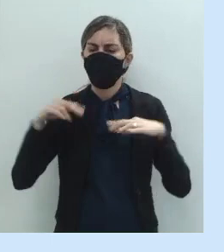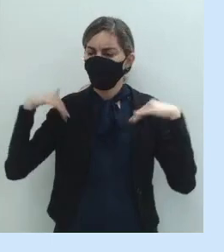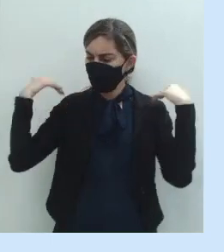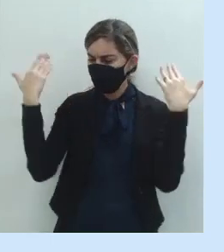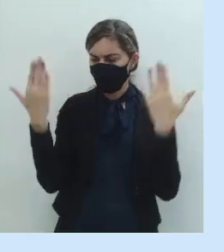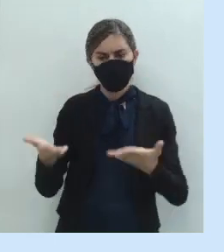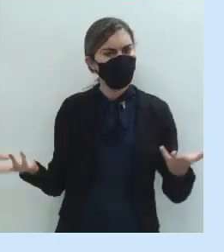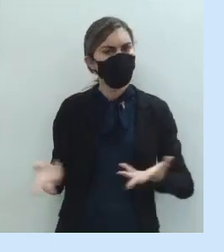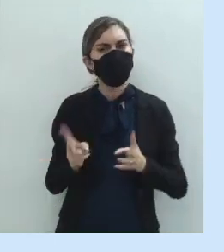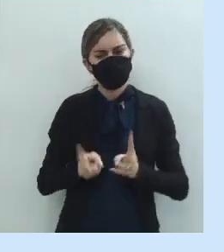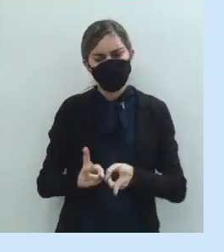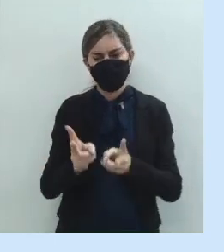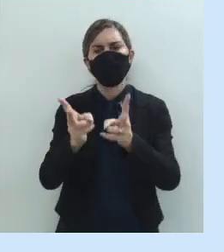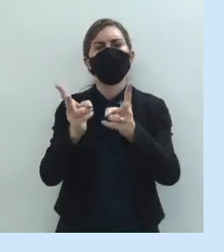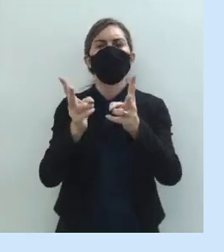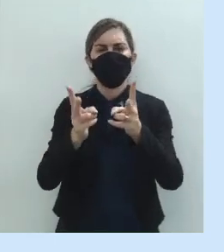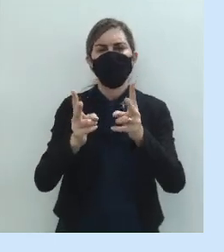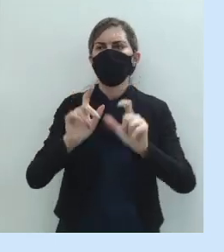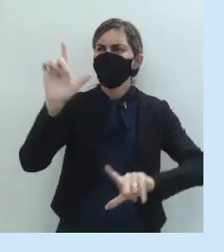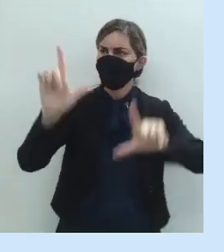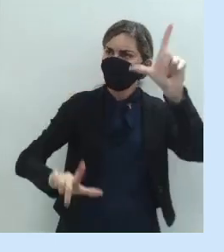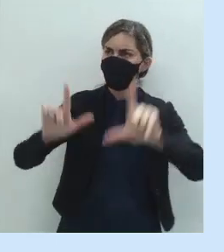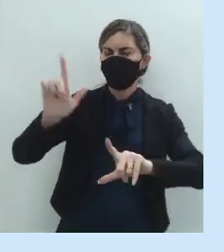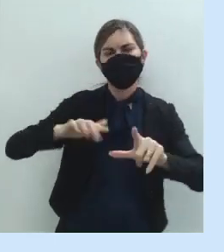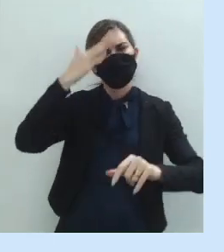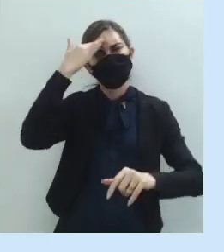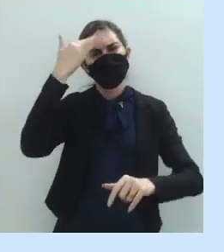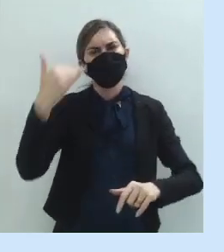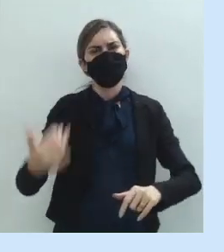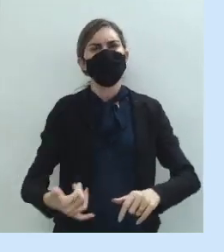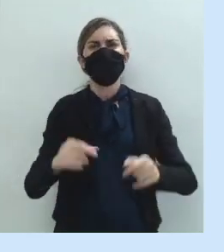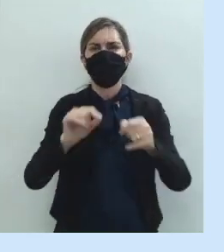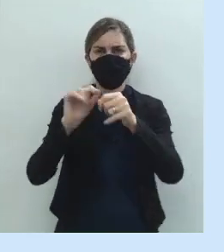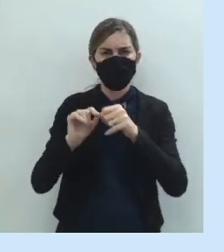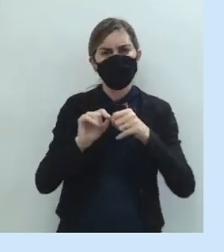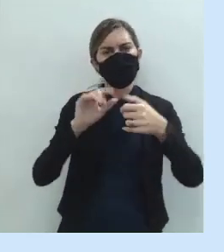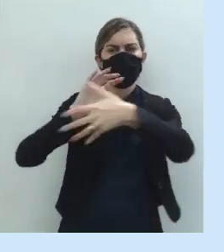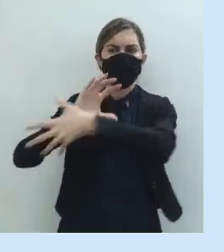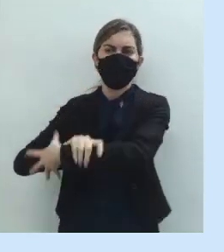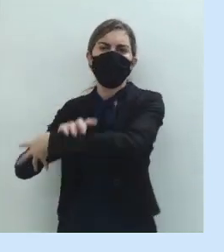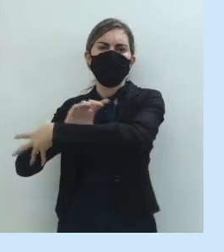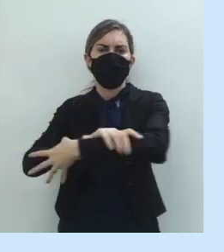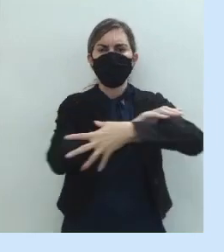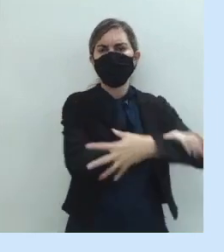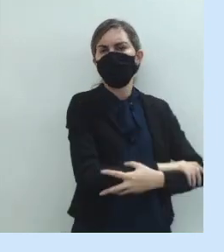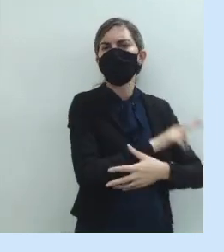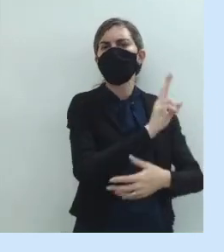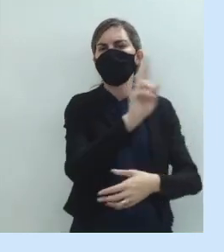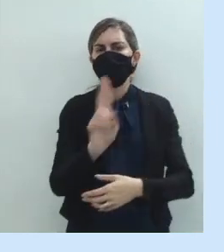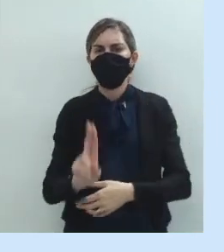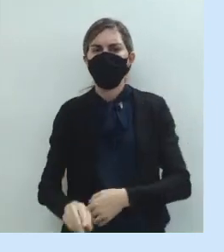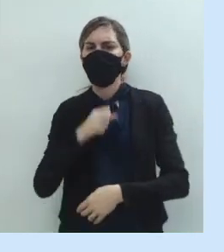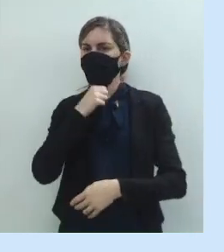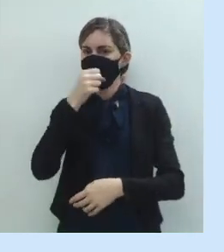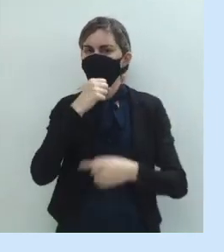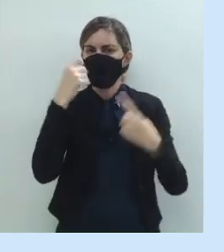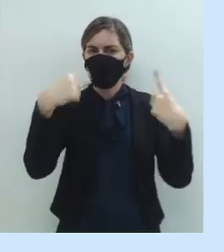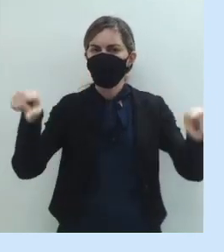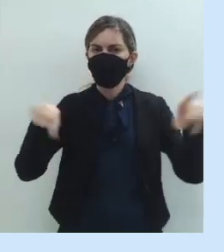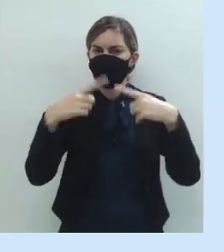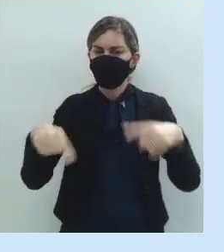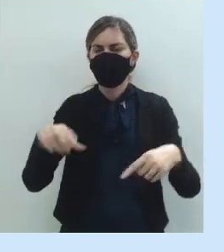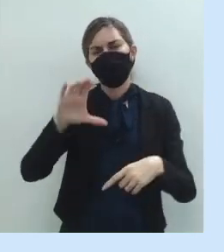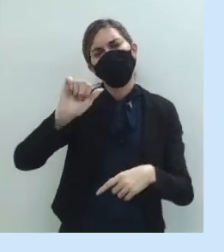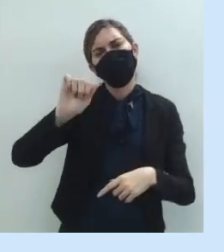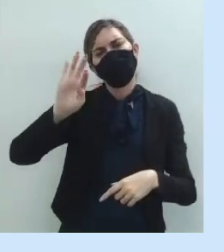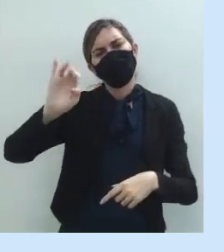hoje, né, na mídia, no sucesso, e fazendo parcerias com grandes nomes da nossa música, como